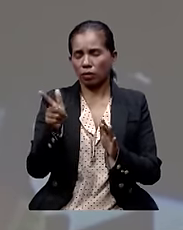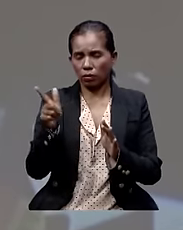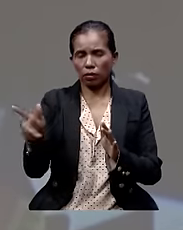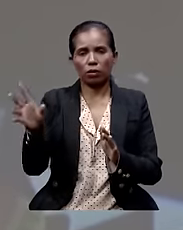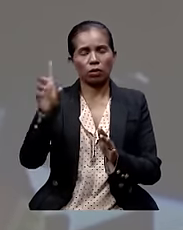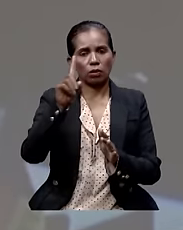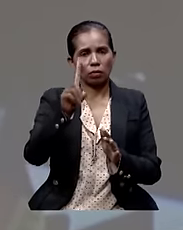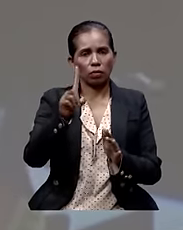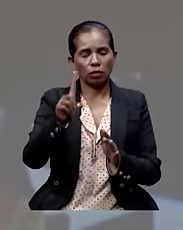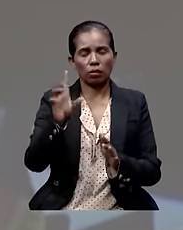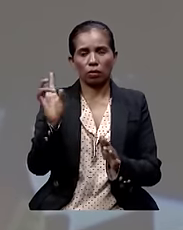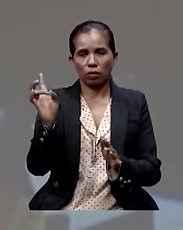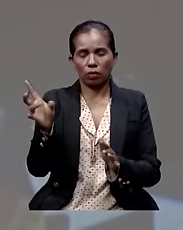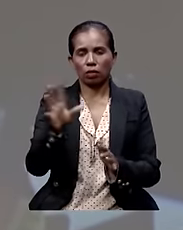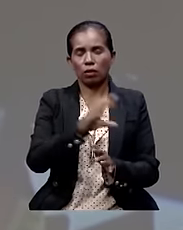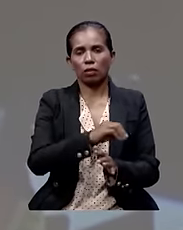decreto